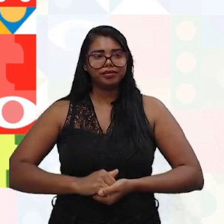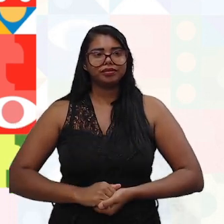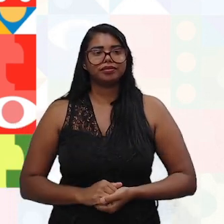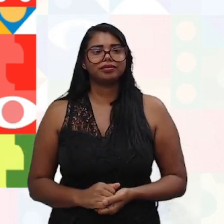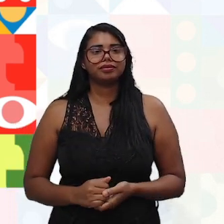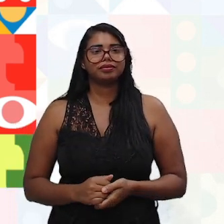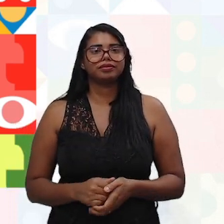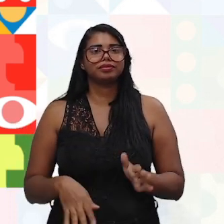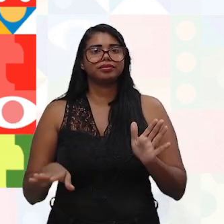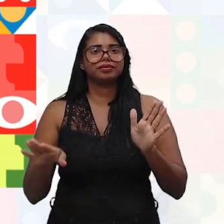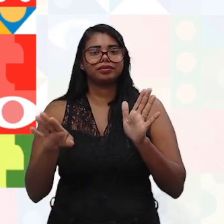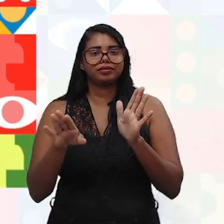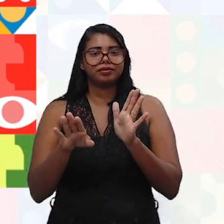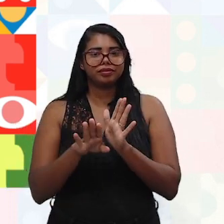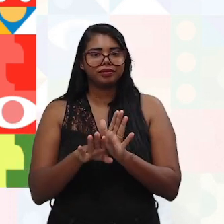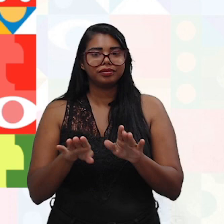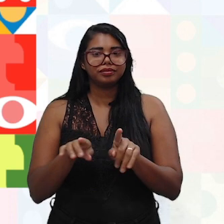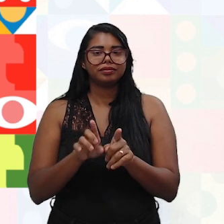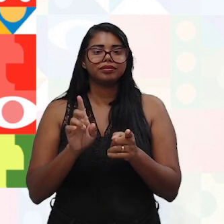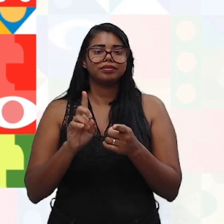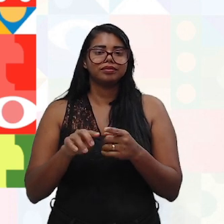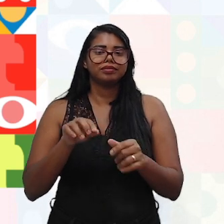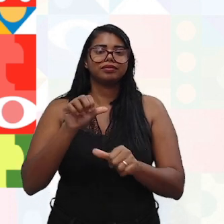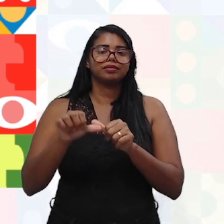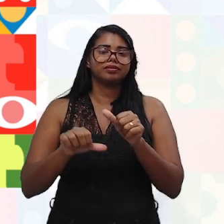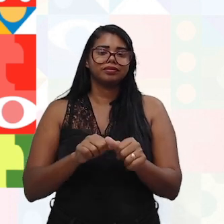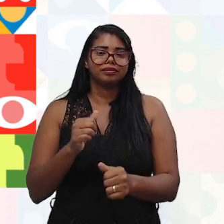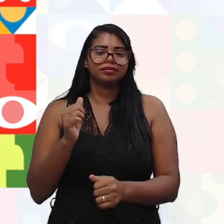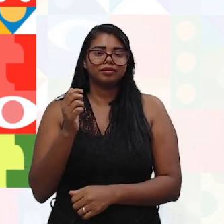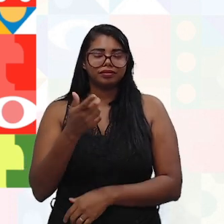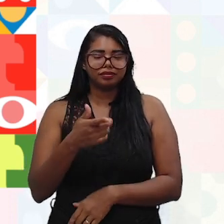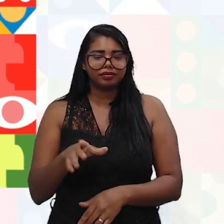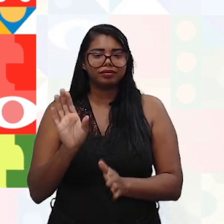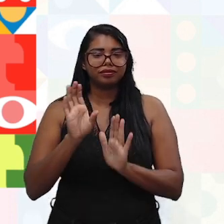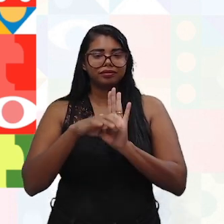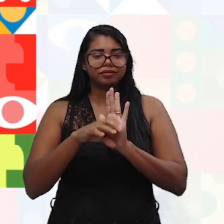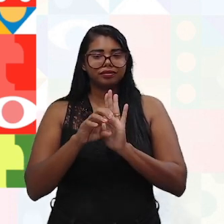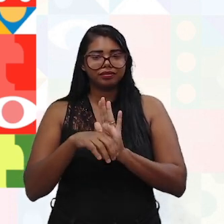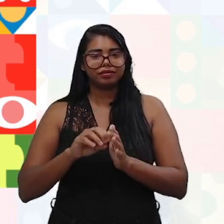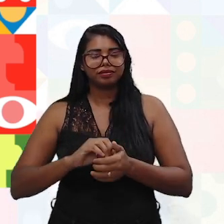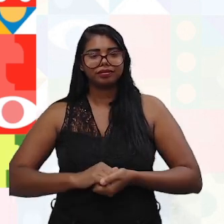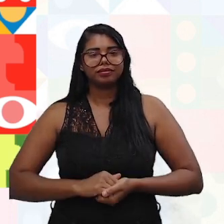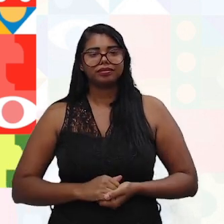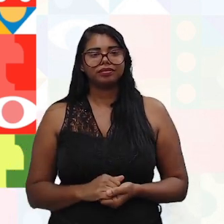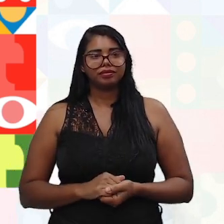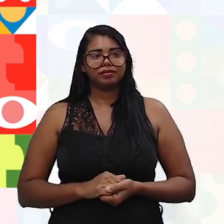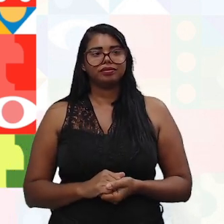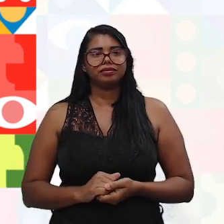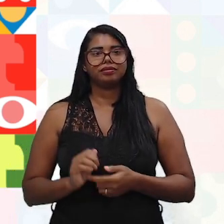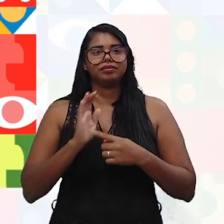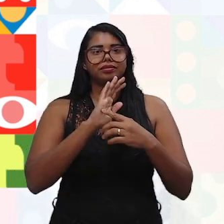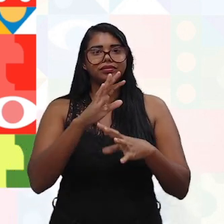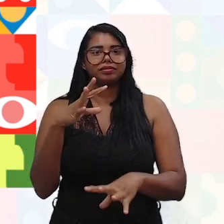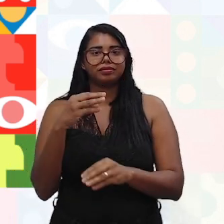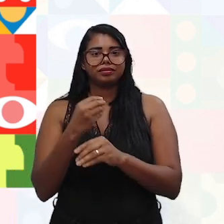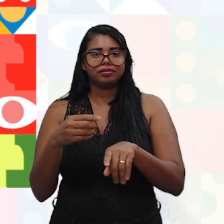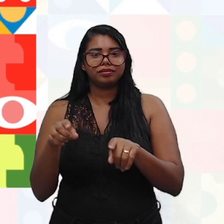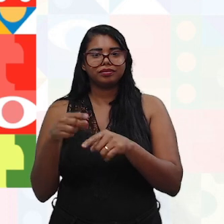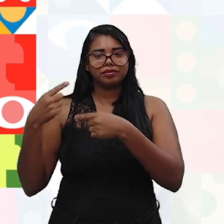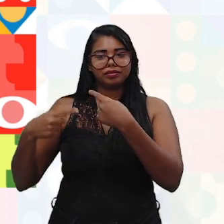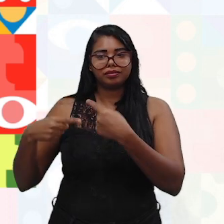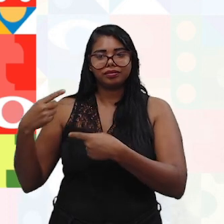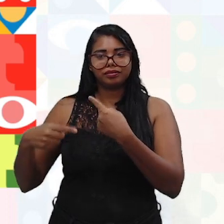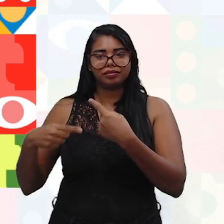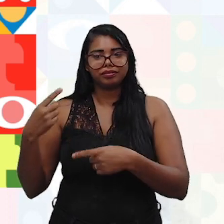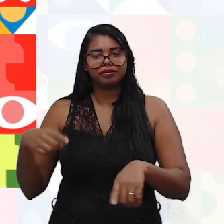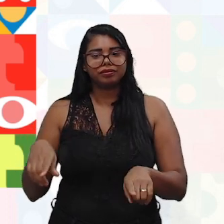chegar junto ali da conservação e da restauração, que já são outros conceitos. Então, a preservação atua como uma política,